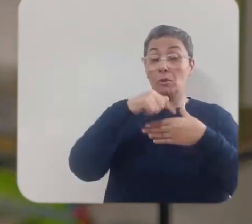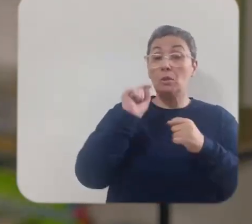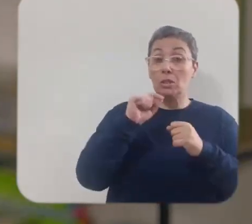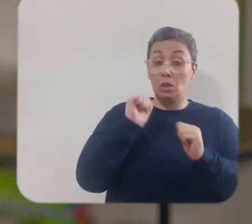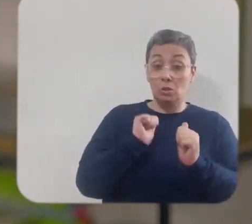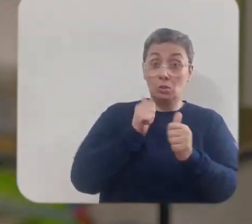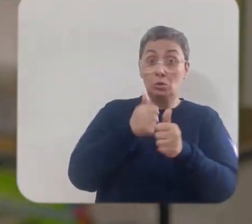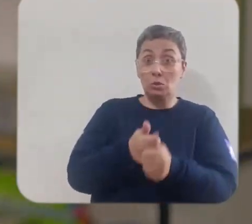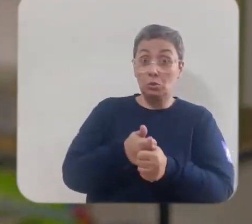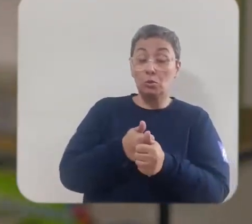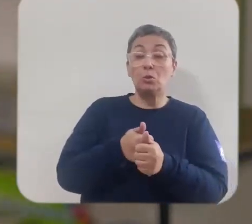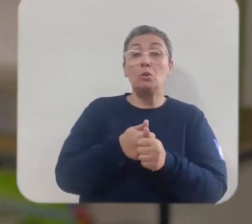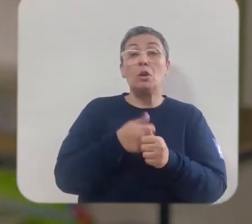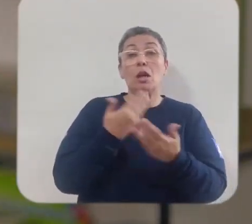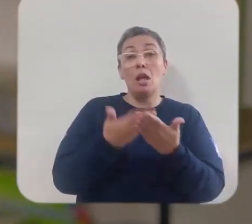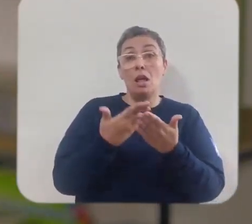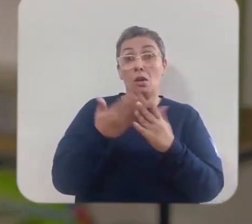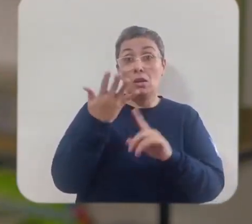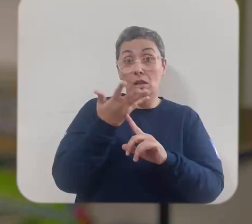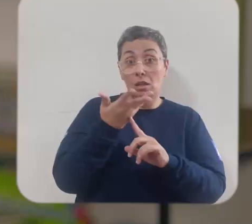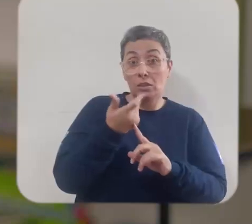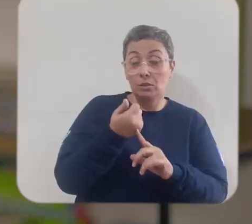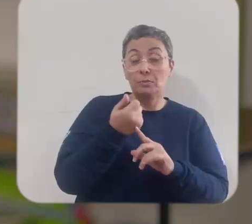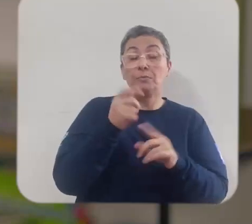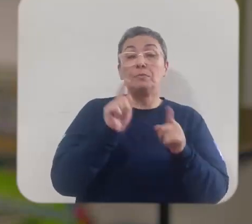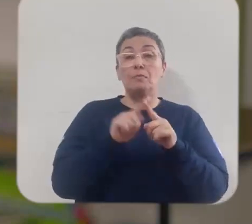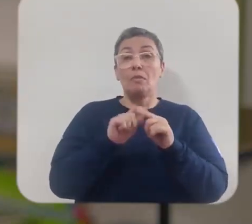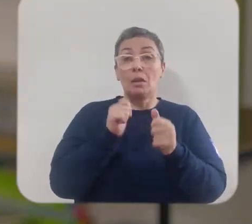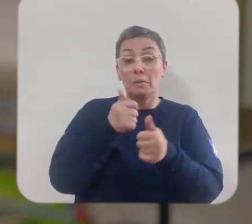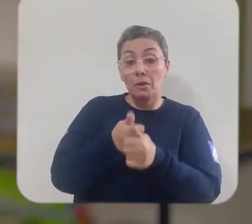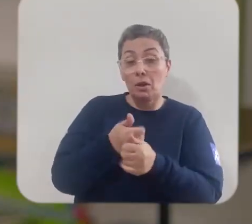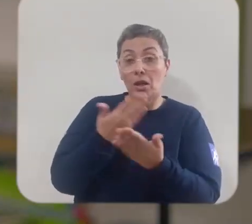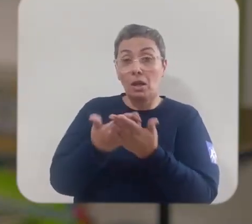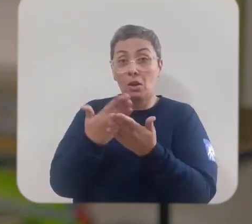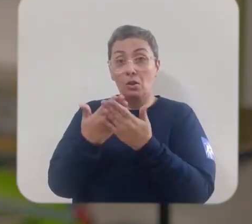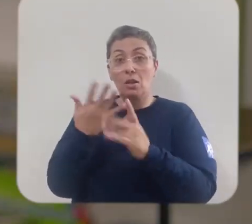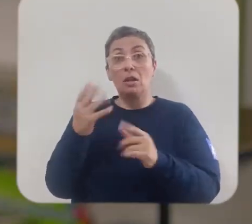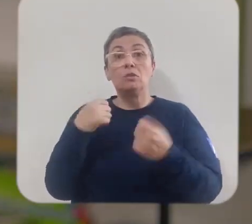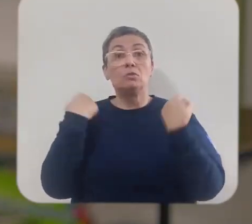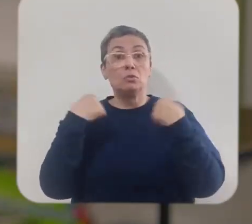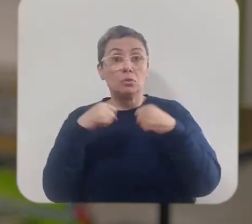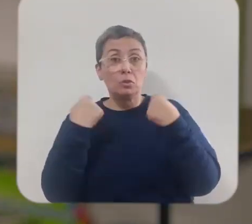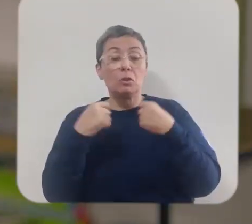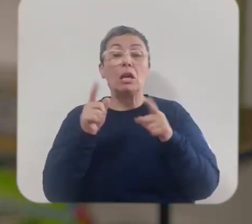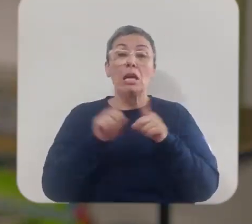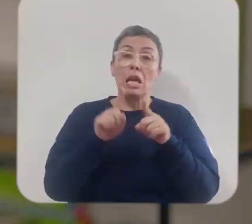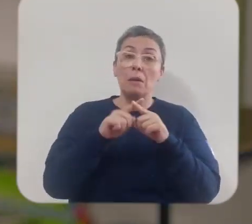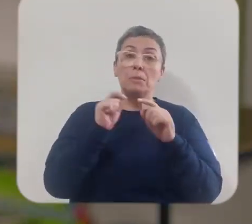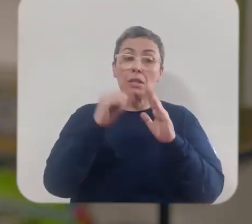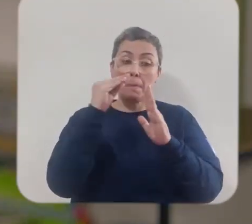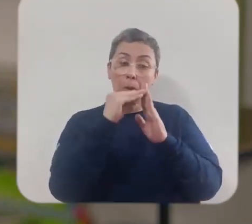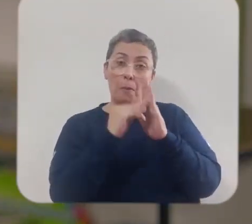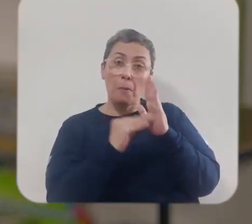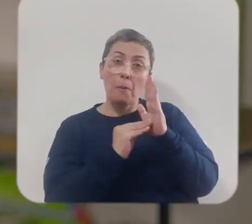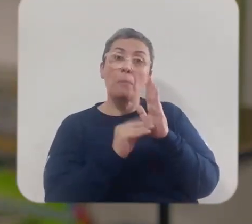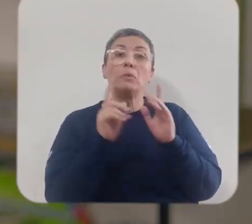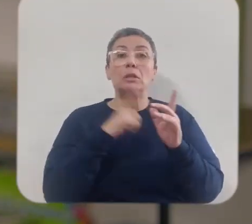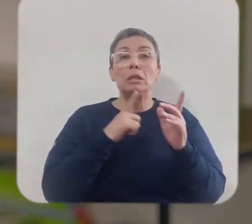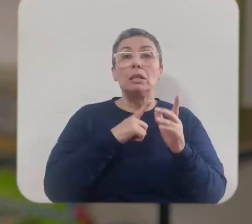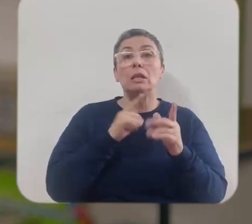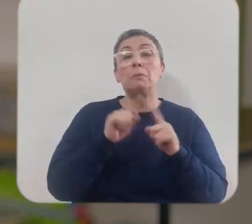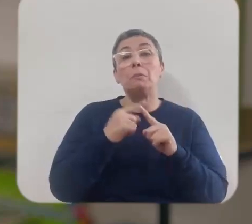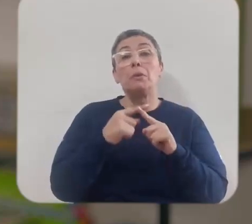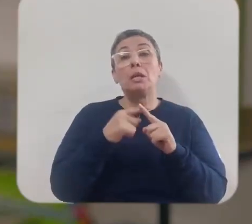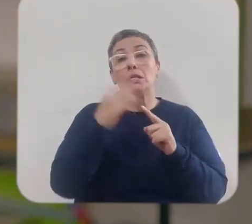professor acompanha a aula de artes, se esse regente acompanha a aula de educação física, isso deve constar no seu